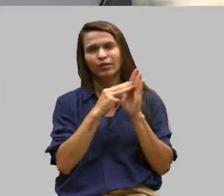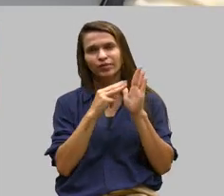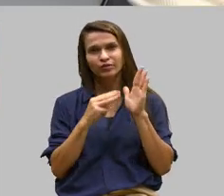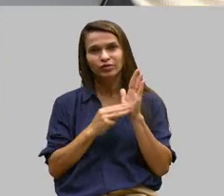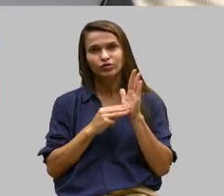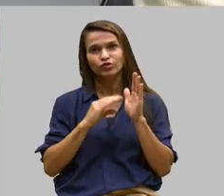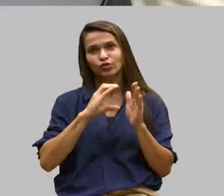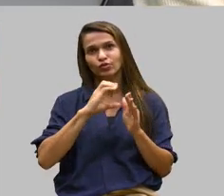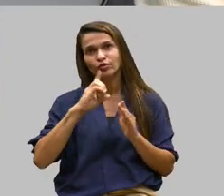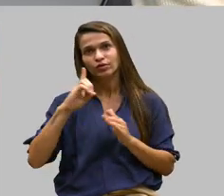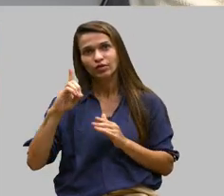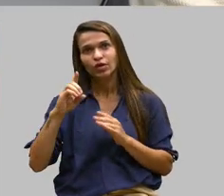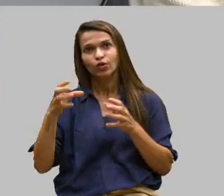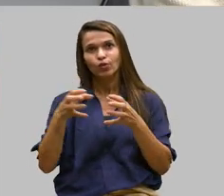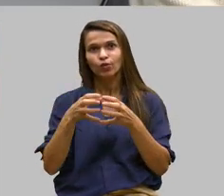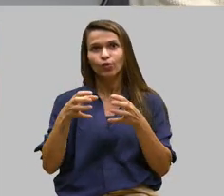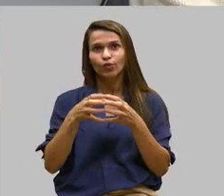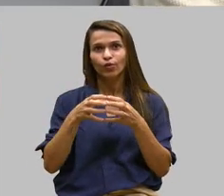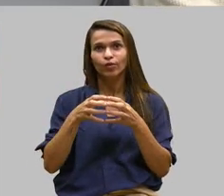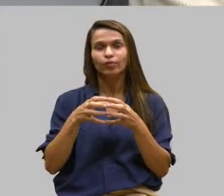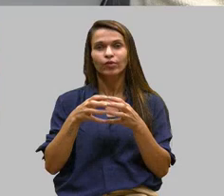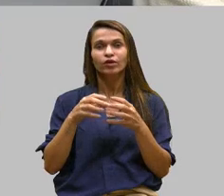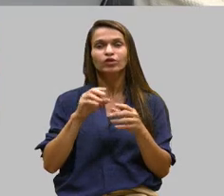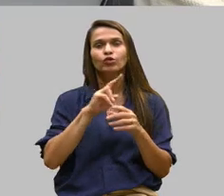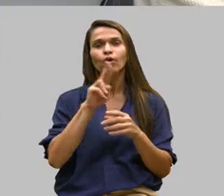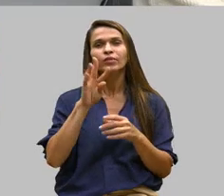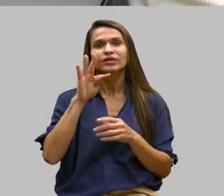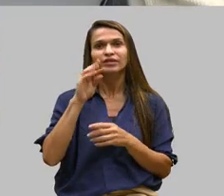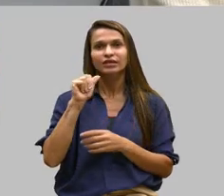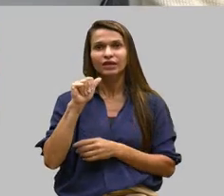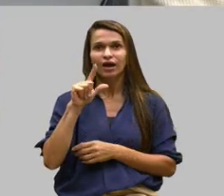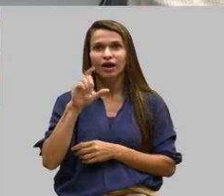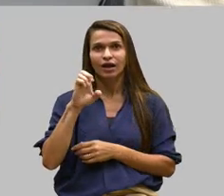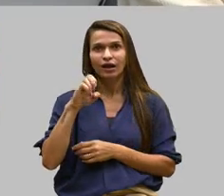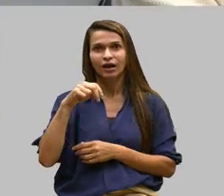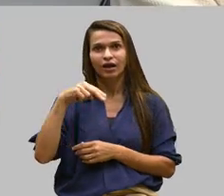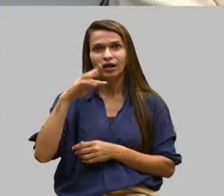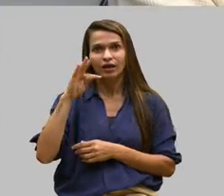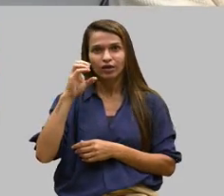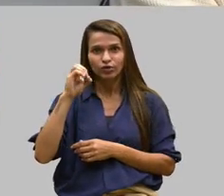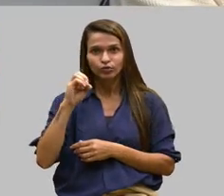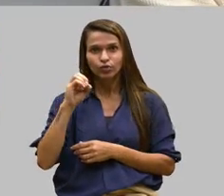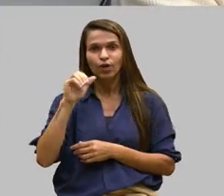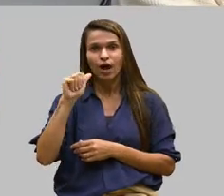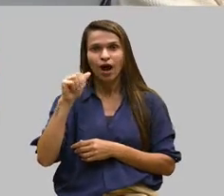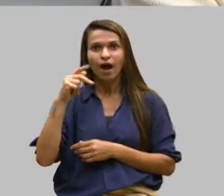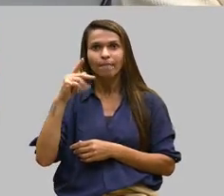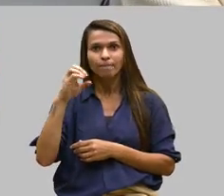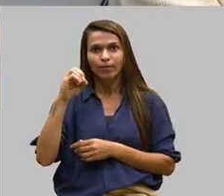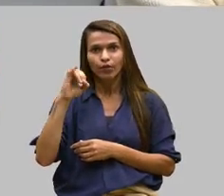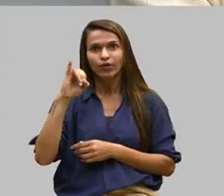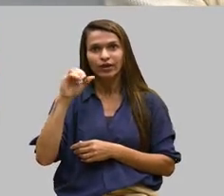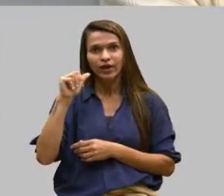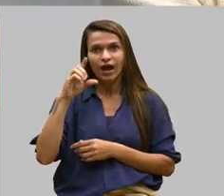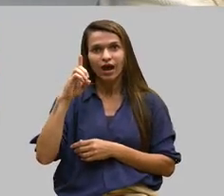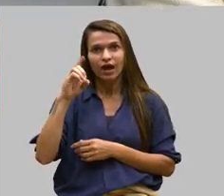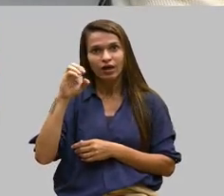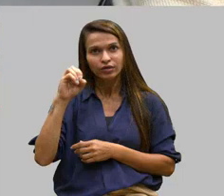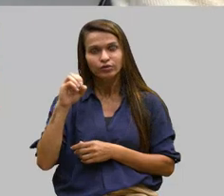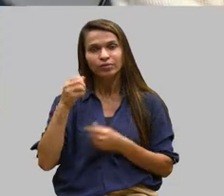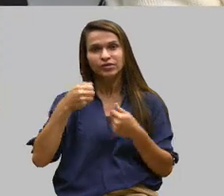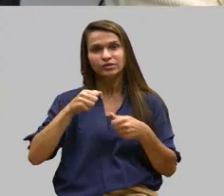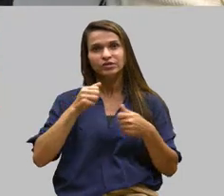coordenador E a equipe do manual que chama talento apoiado E como foi dito né uma pessoa comunidade reduzida precisa de acessibilidade